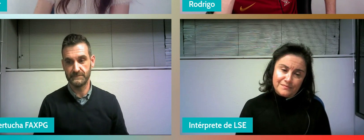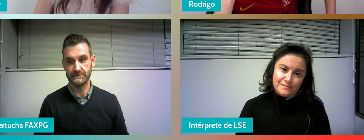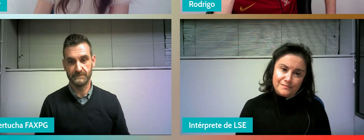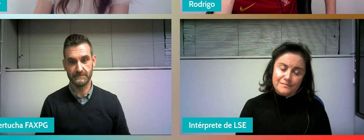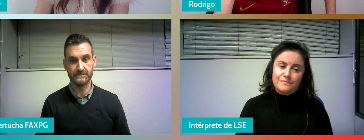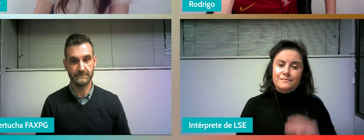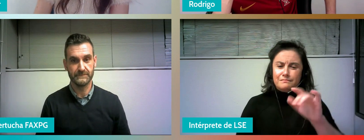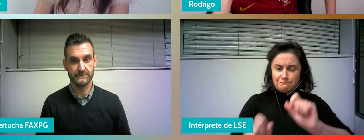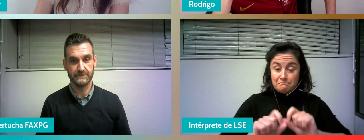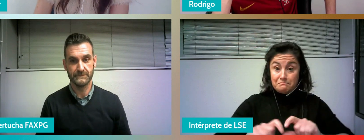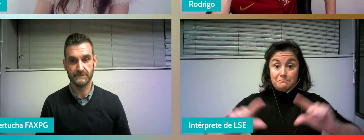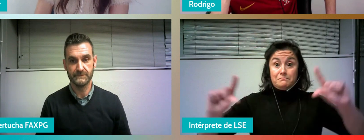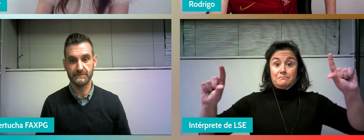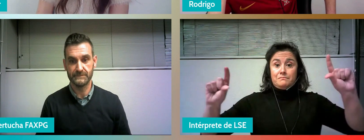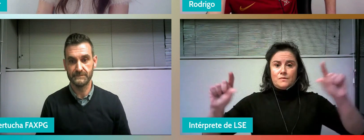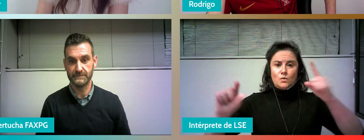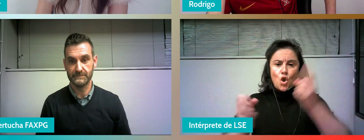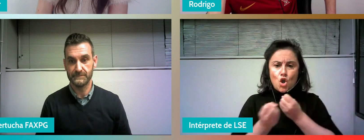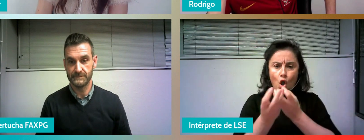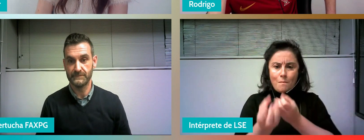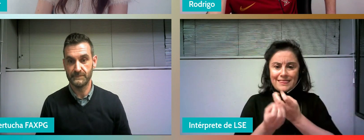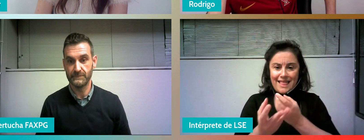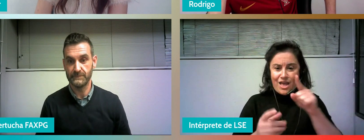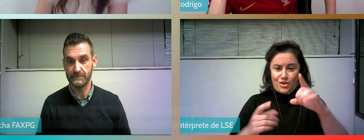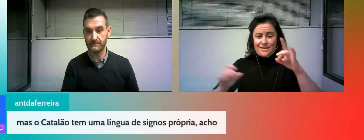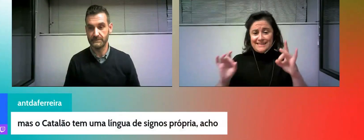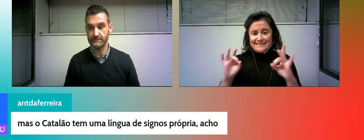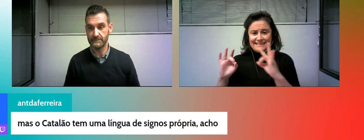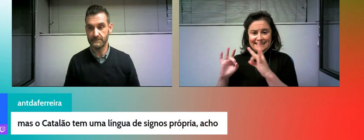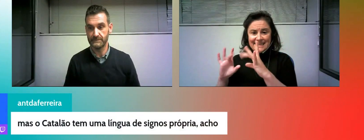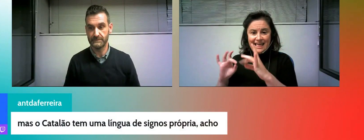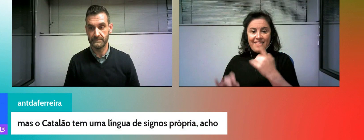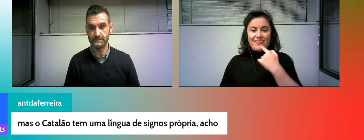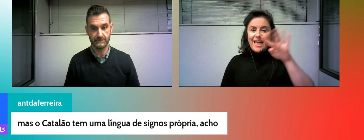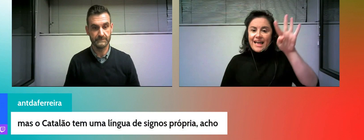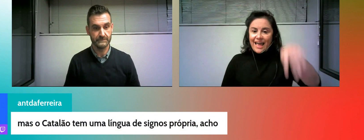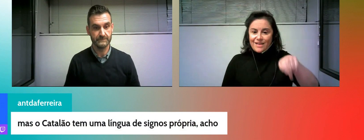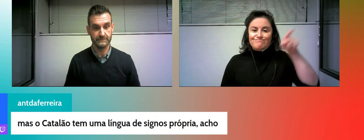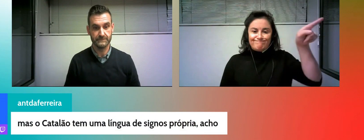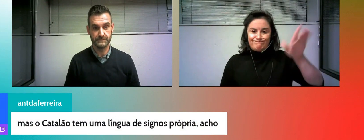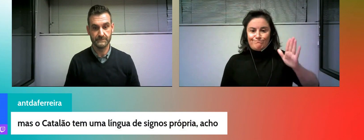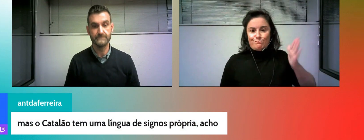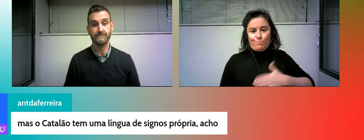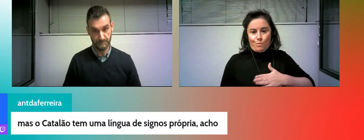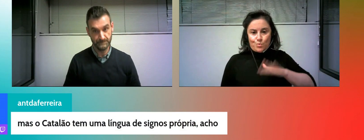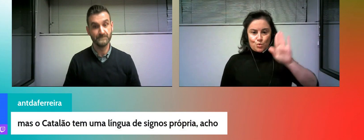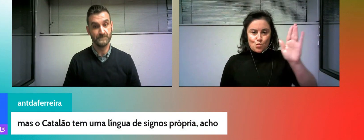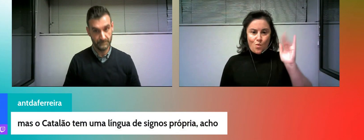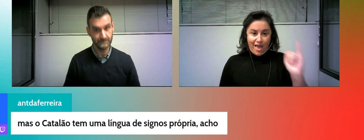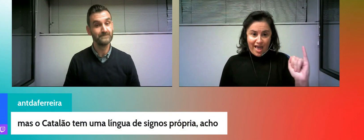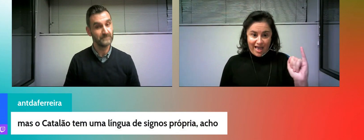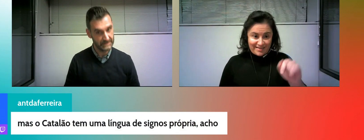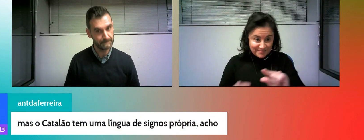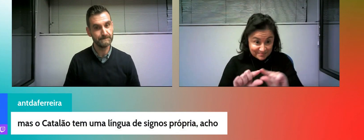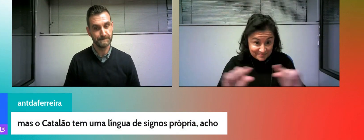Víamos por aquí este comentario no chat que o catalán sí que ten unha lingua de sinos propia. Pensa